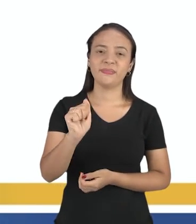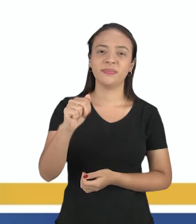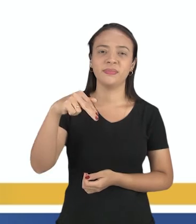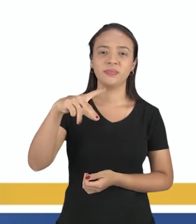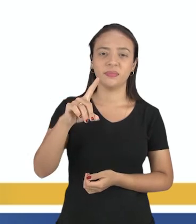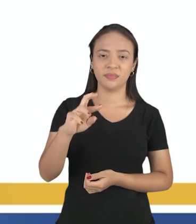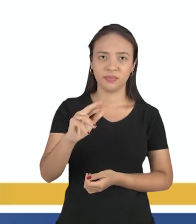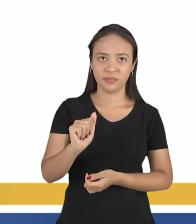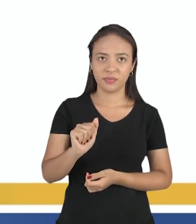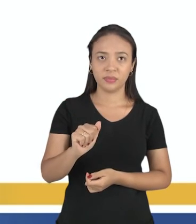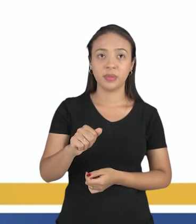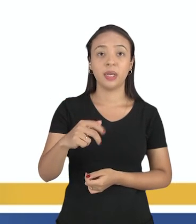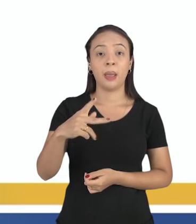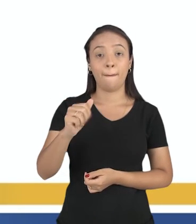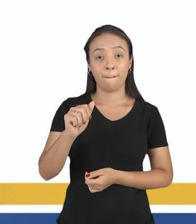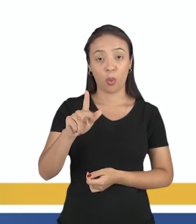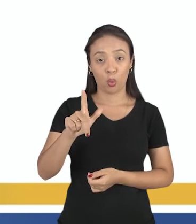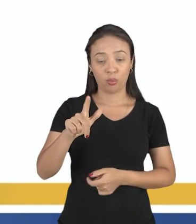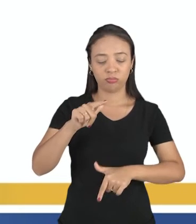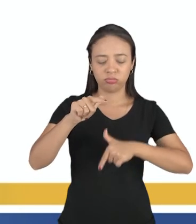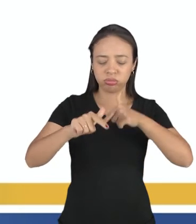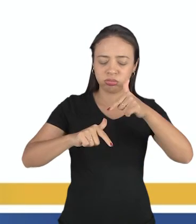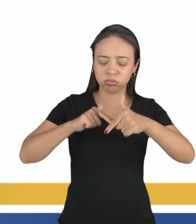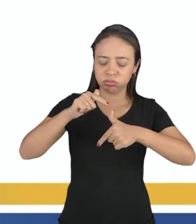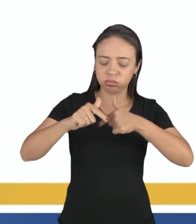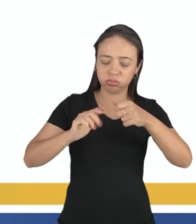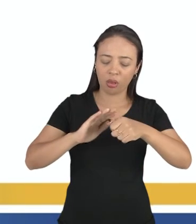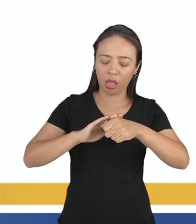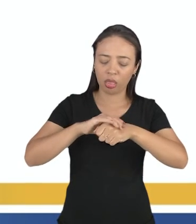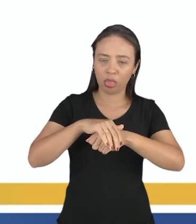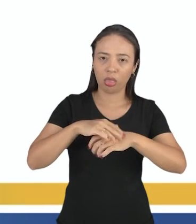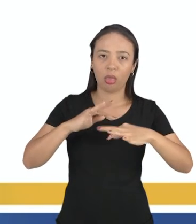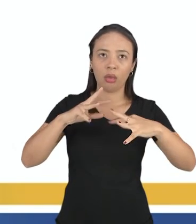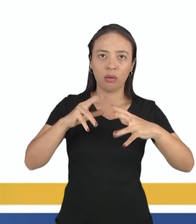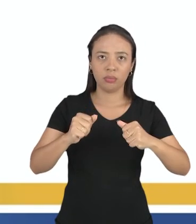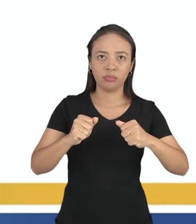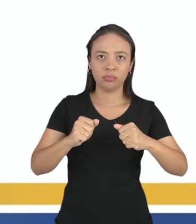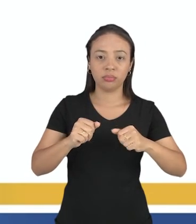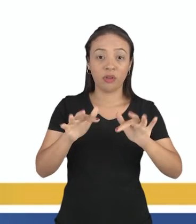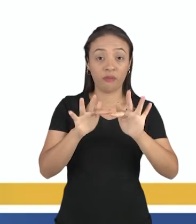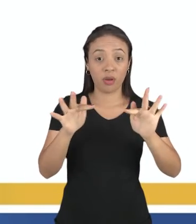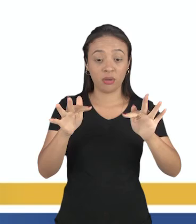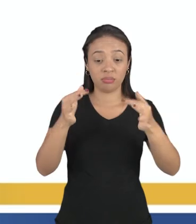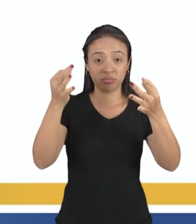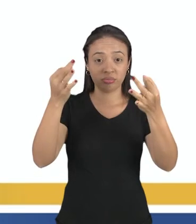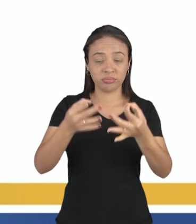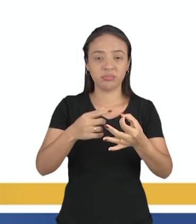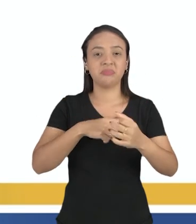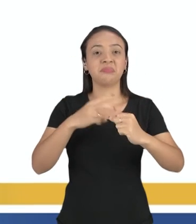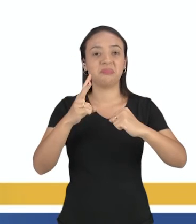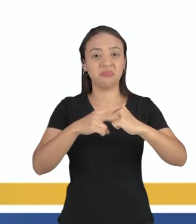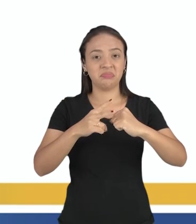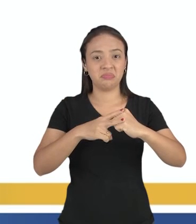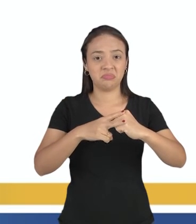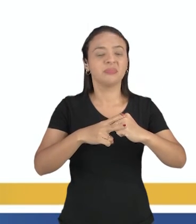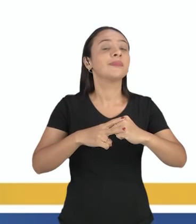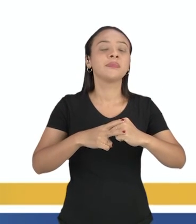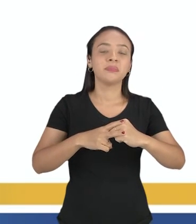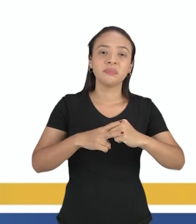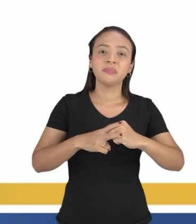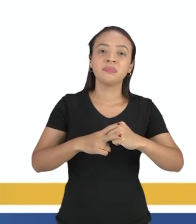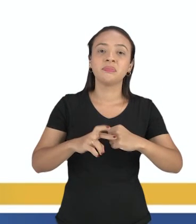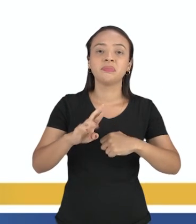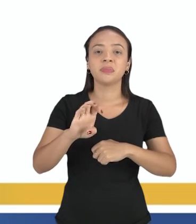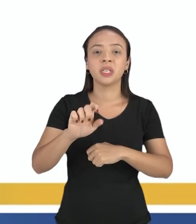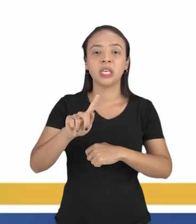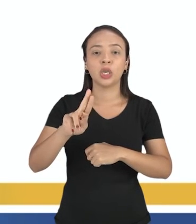trabalharam a noite toda. A frase está correta. Verbo regular com ED no